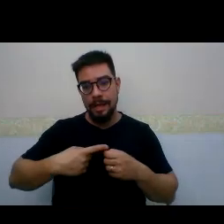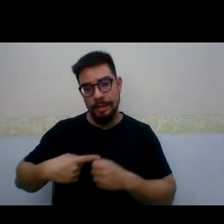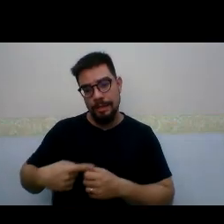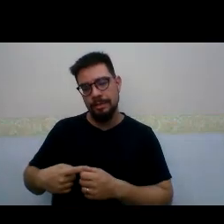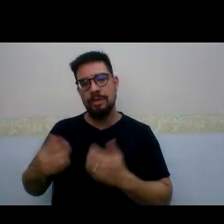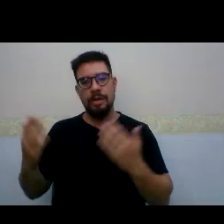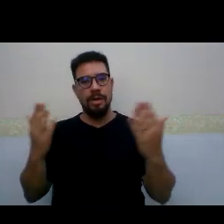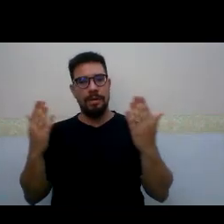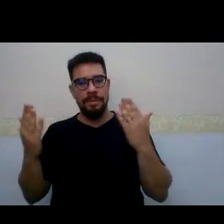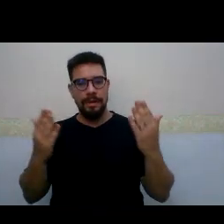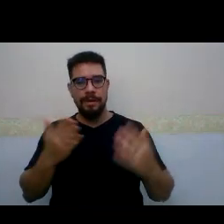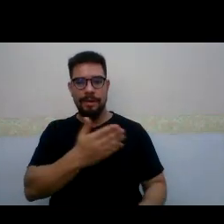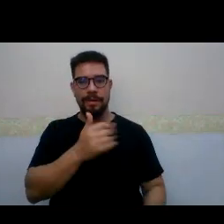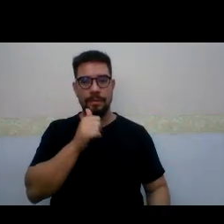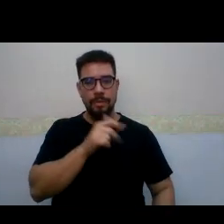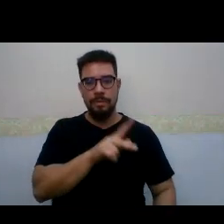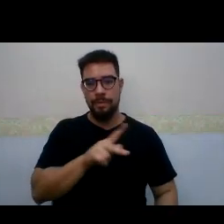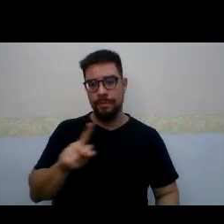ela